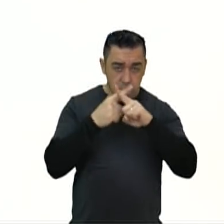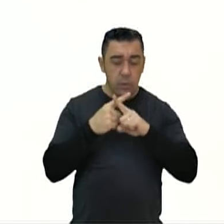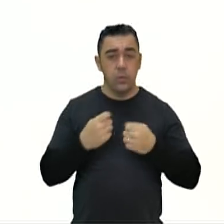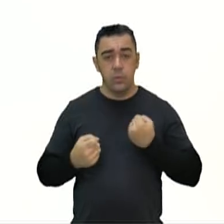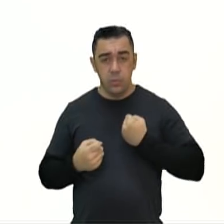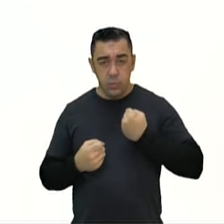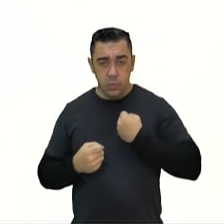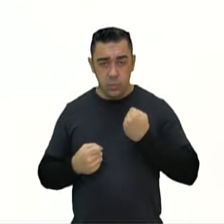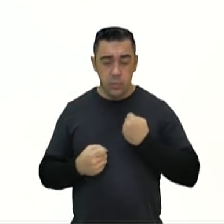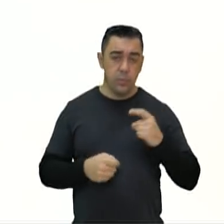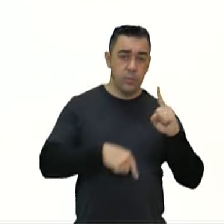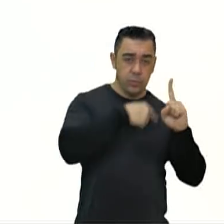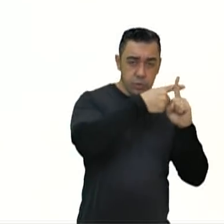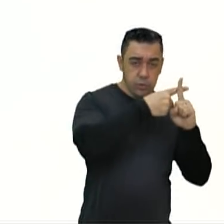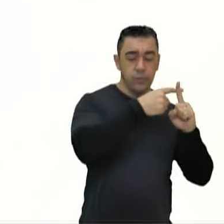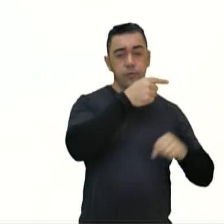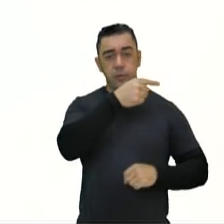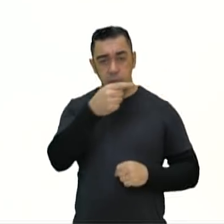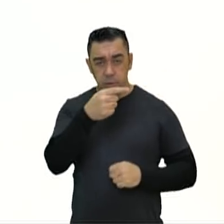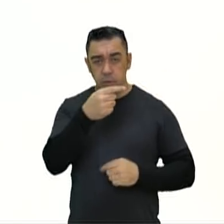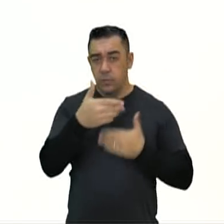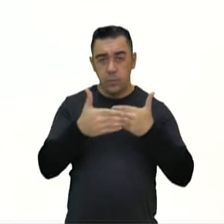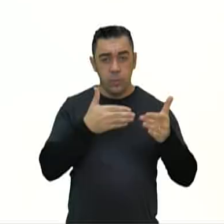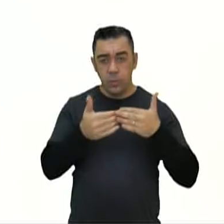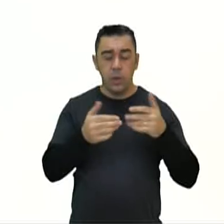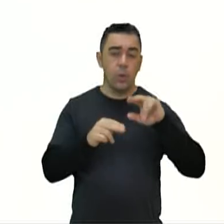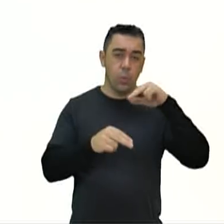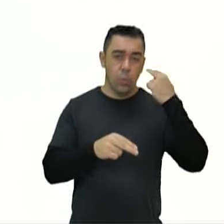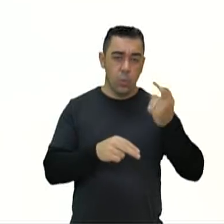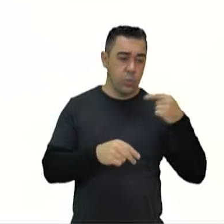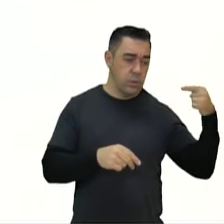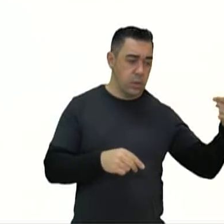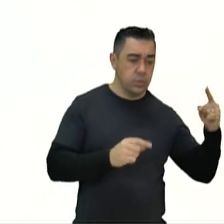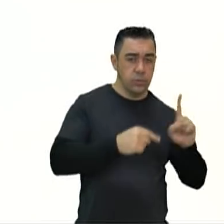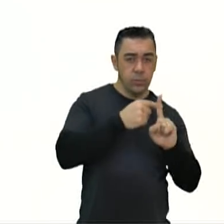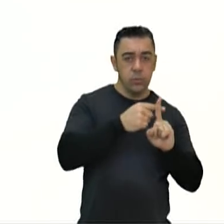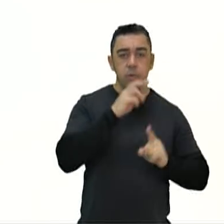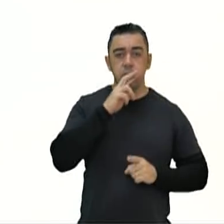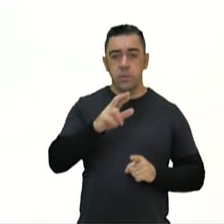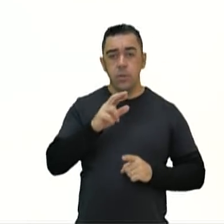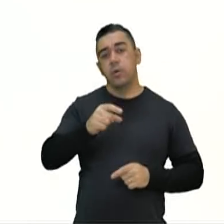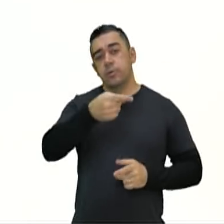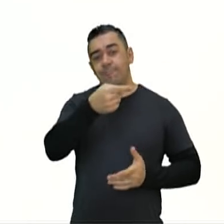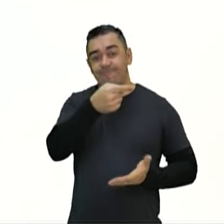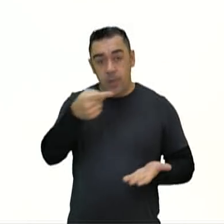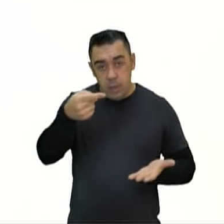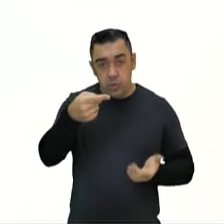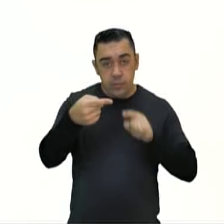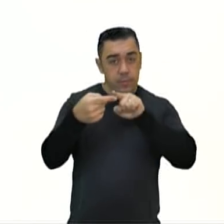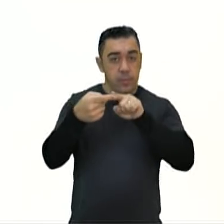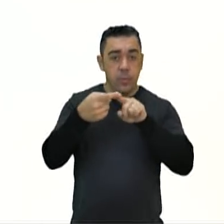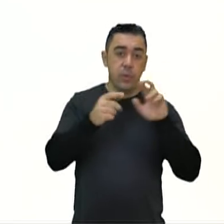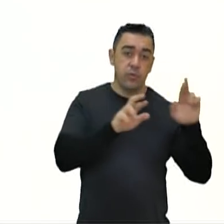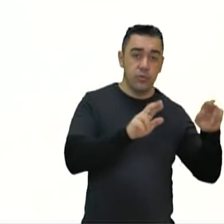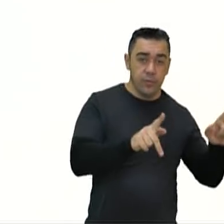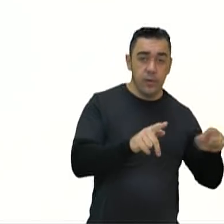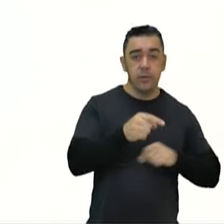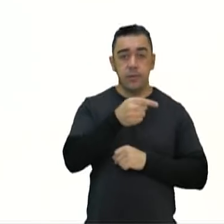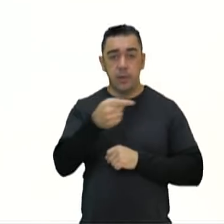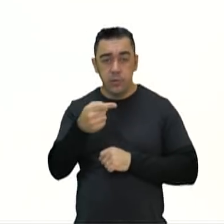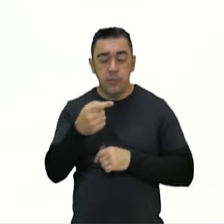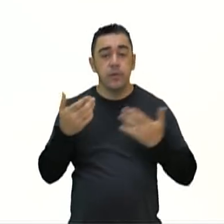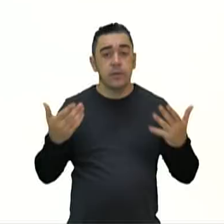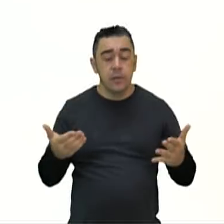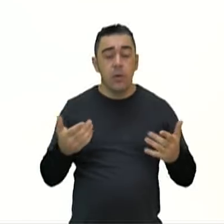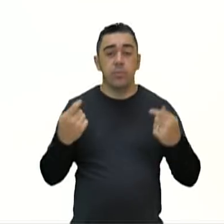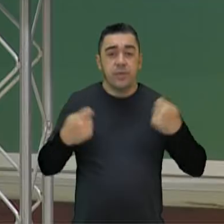número inteiro negativo, em qualquer ordem, ela resulta em um número inteiro negativo. Então,